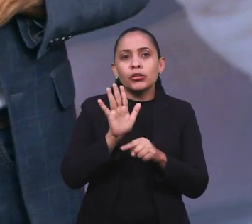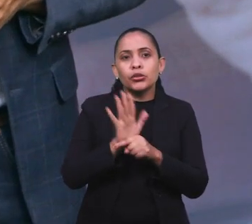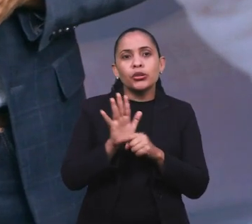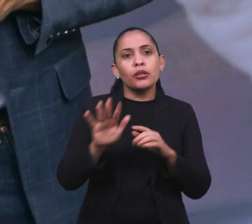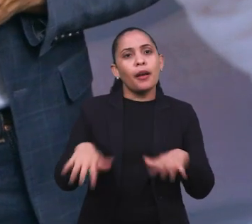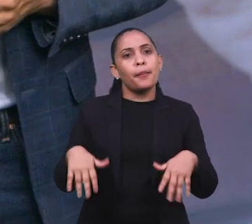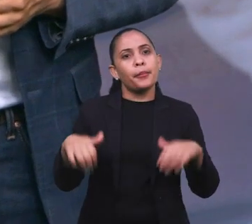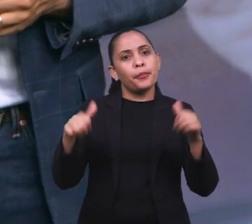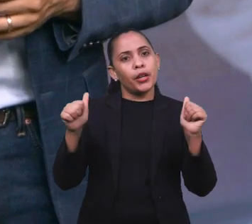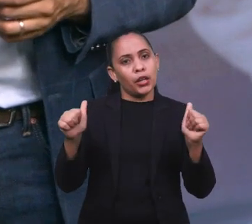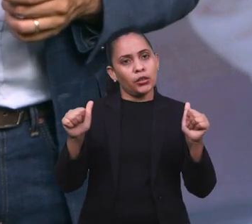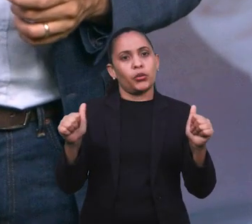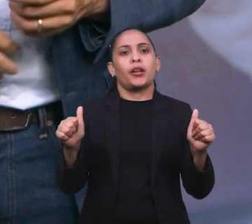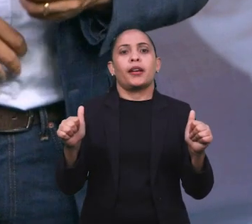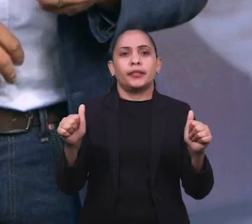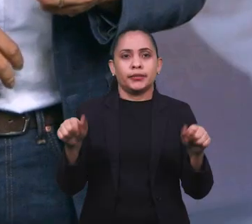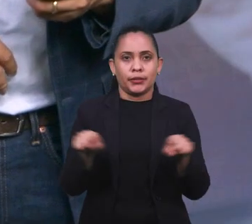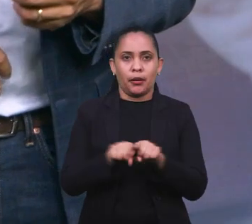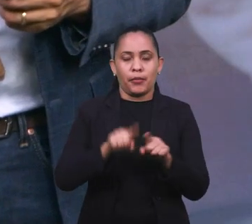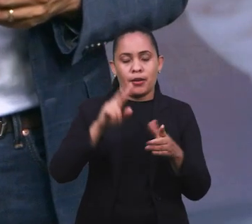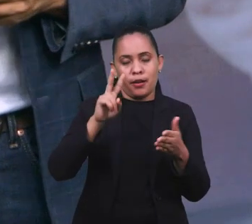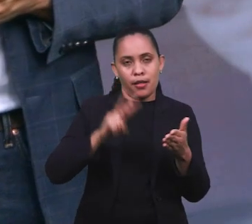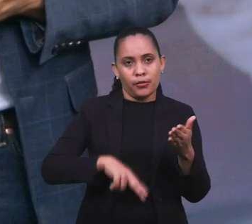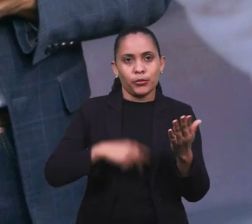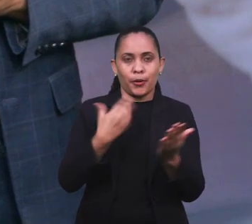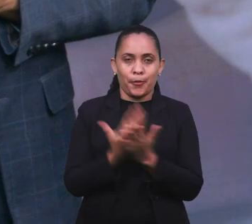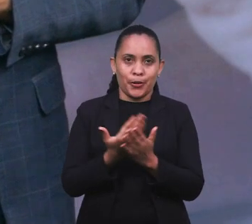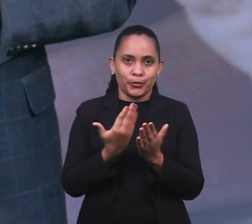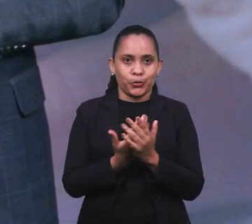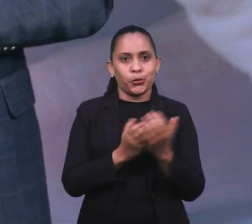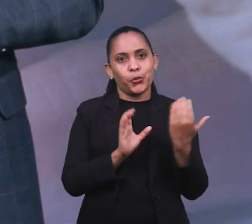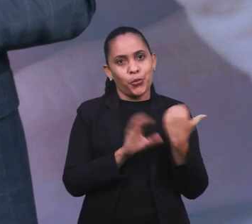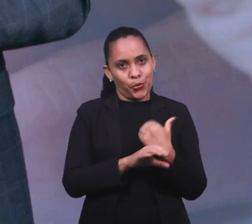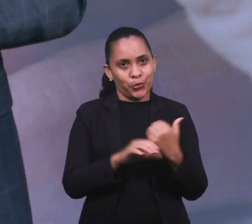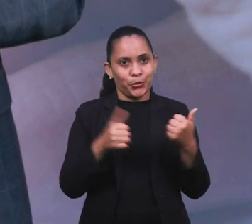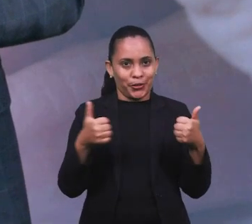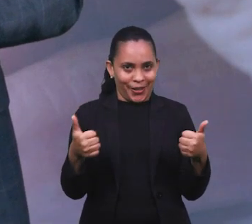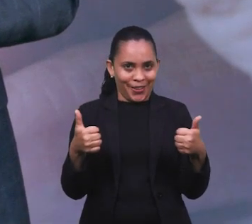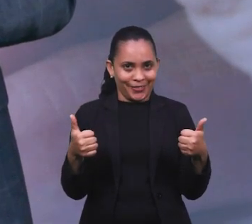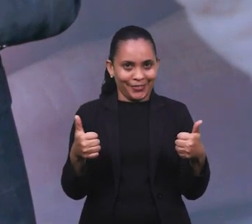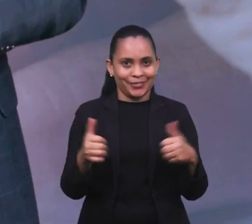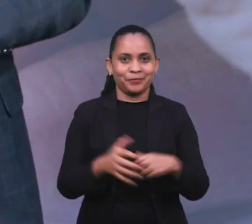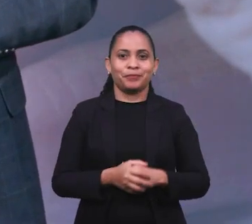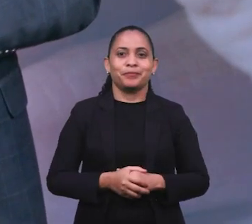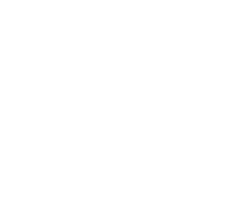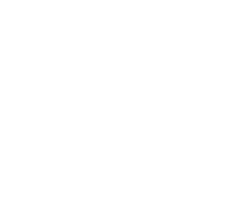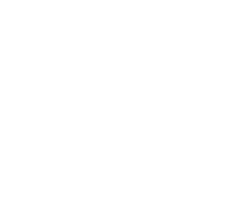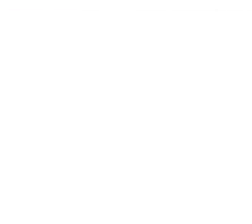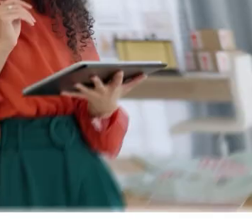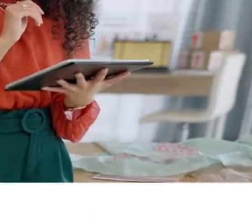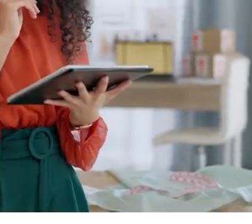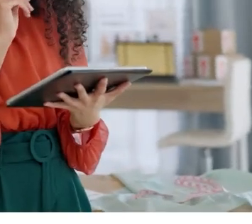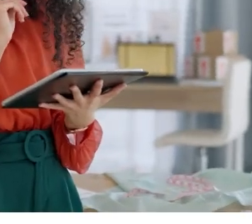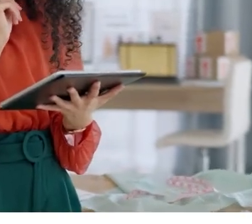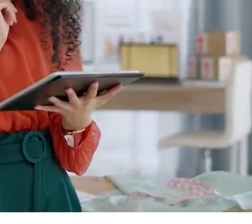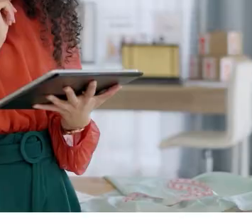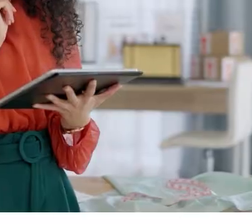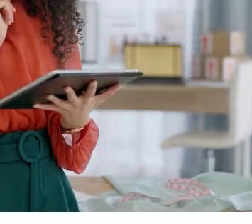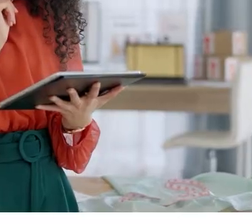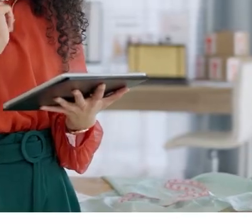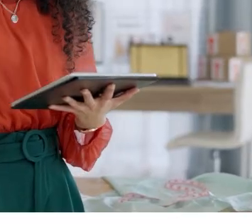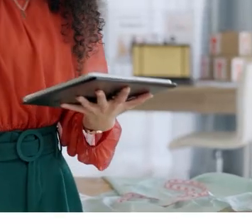também vai te ajudar a melhorar a sua leitura nos estudos para concurso público, tudo bem?